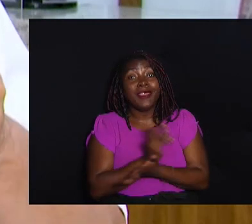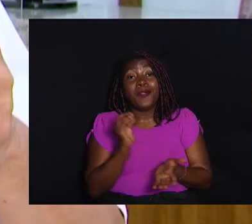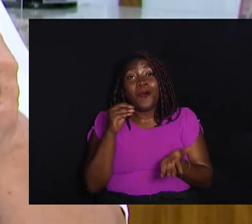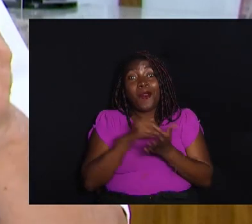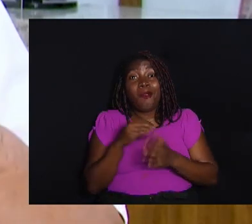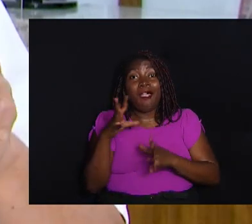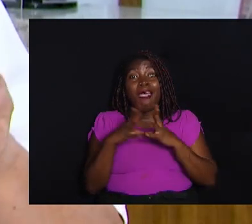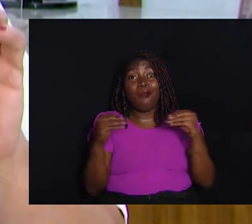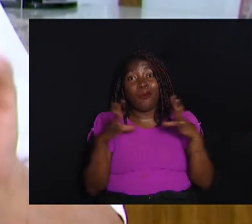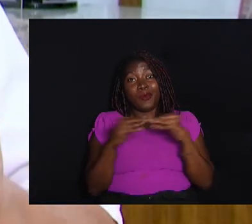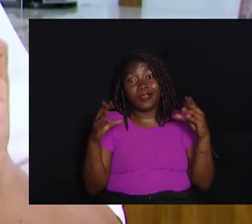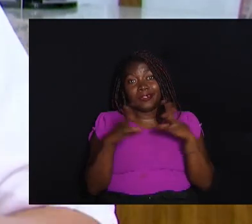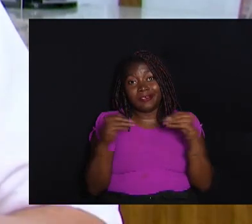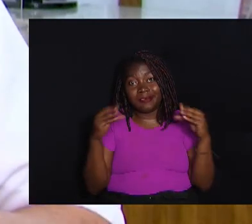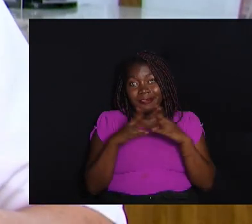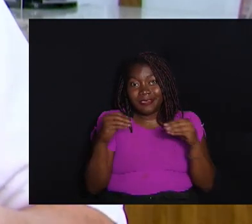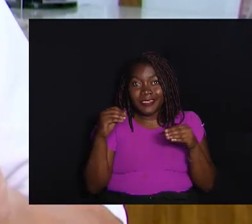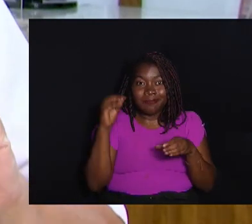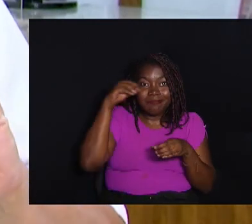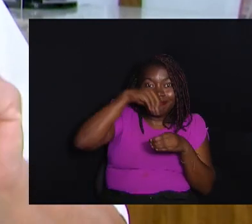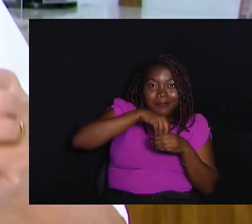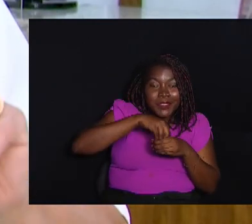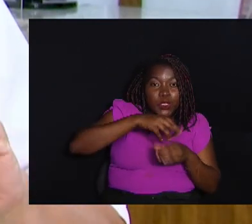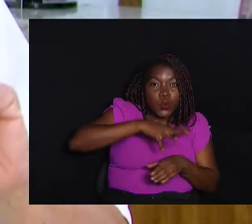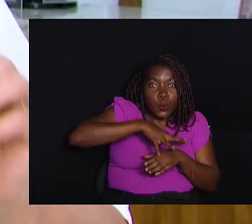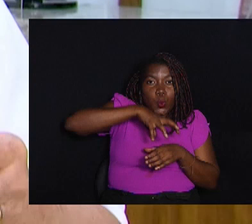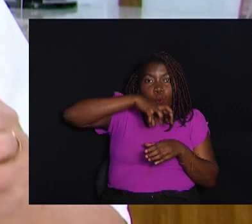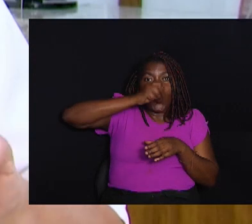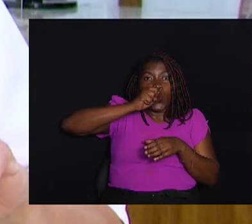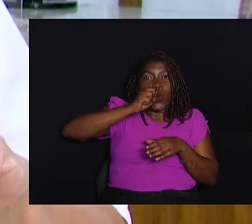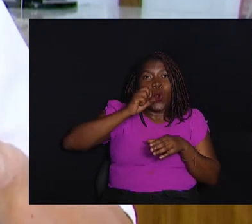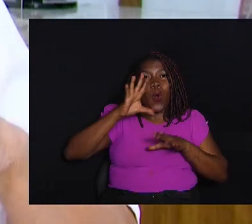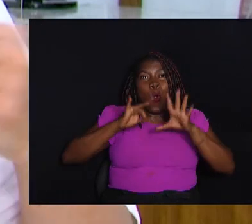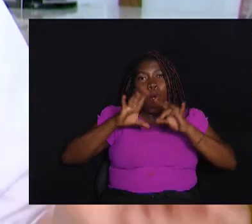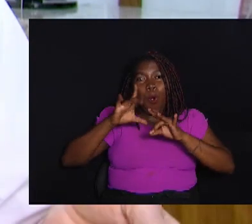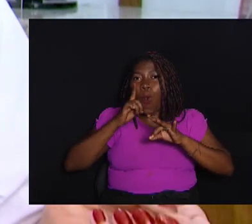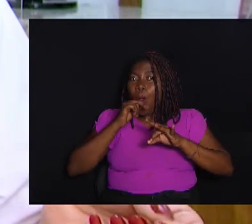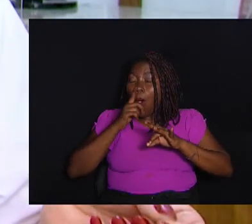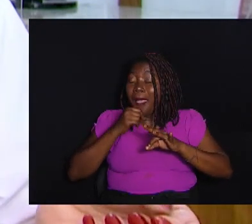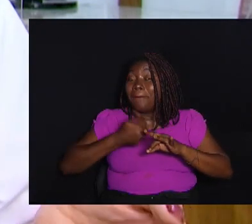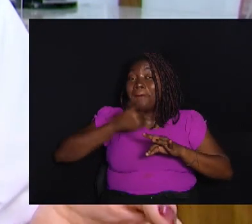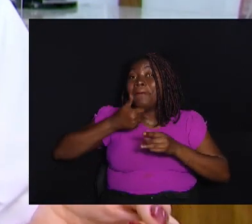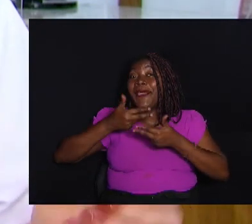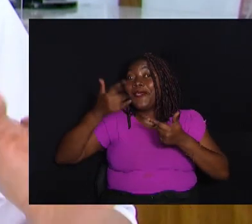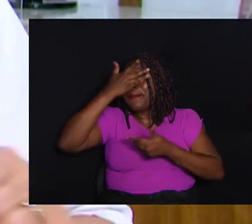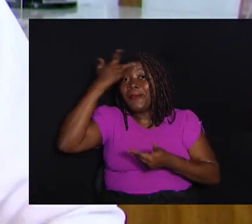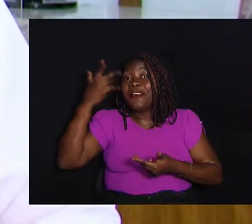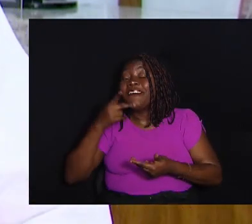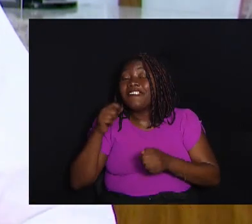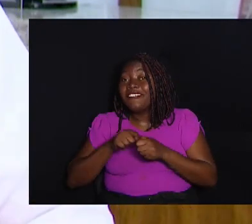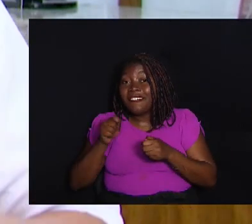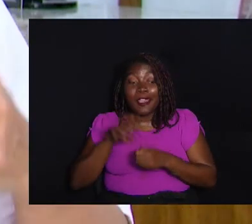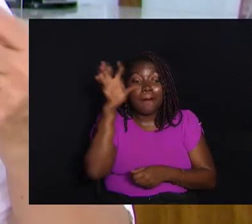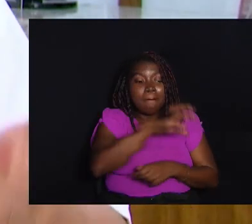algodão e uma sílica para tirar a umidade. E as pessoas, a primeira coisa que elas fazem, elas tiram o algodão e jogam fora. O algodão